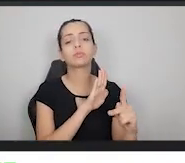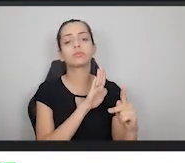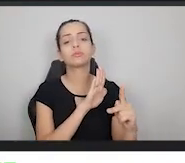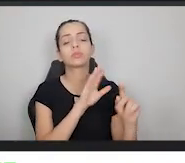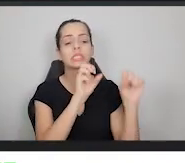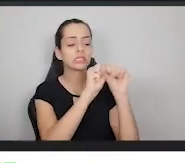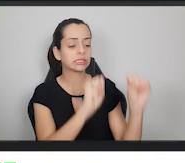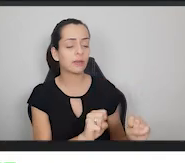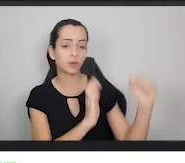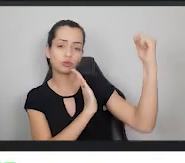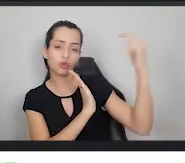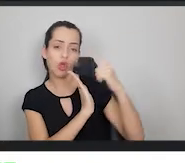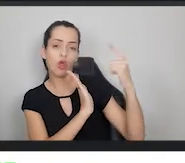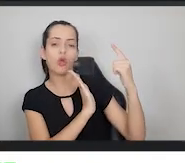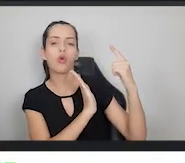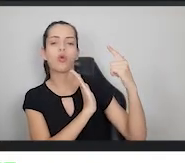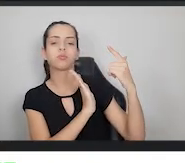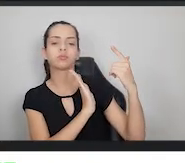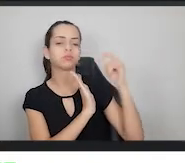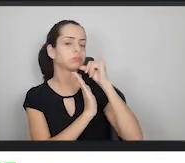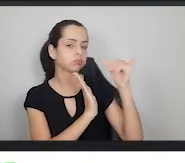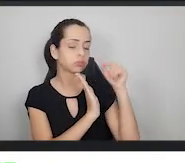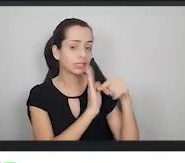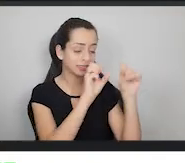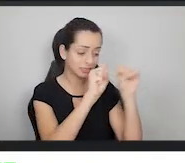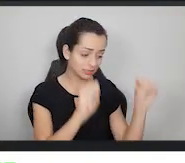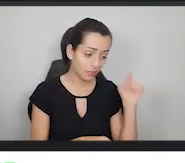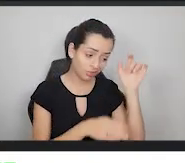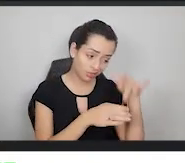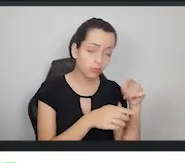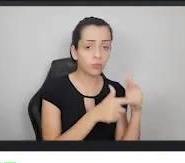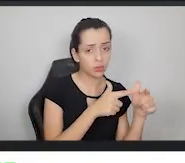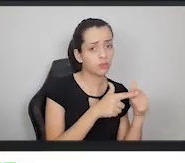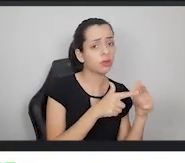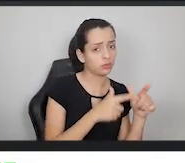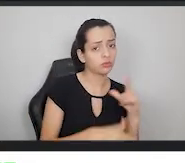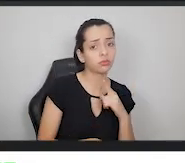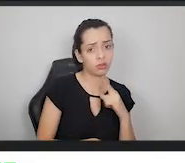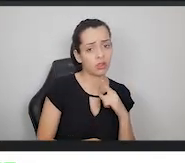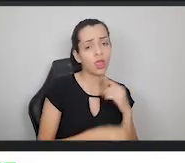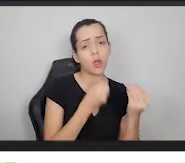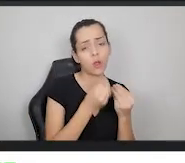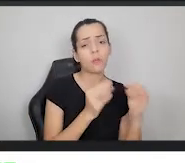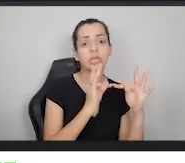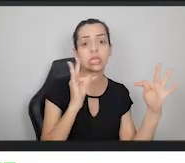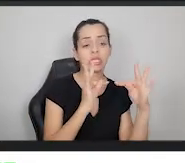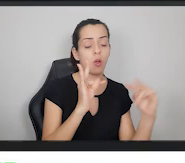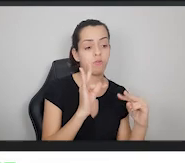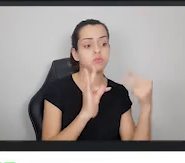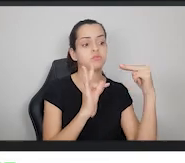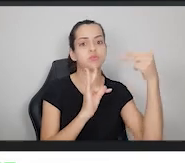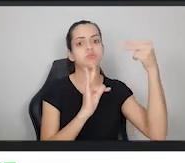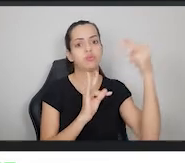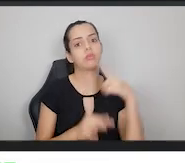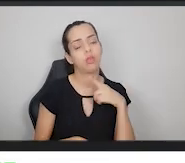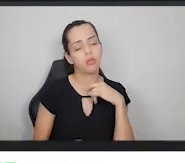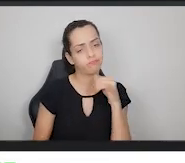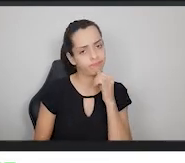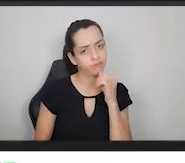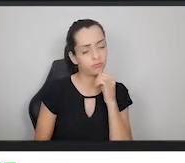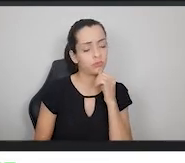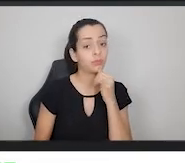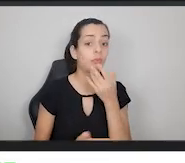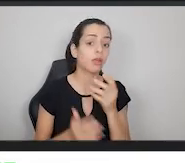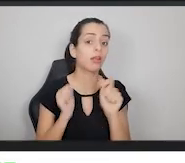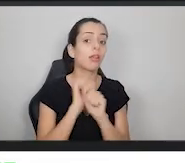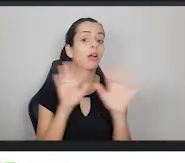Eu não sei se... não ficou claro para mim a pergunta se, por exemplo, nós temos muito problema no sistema em função da entrada